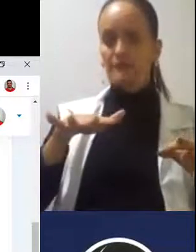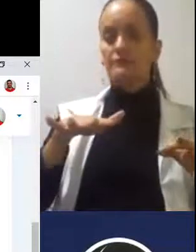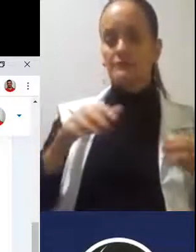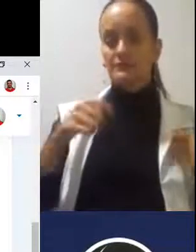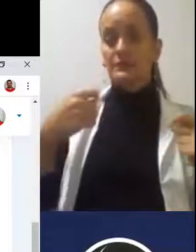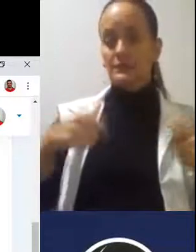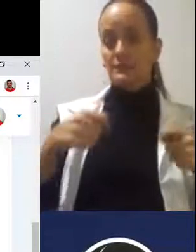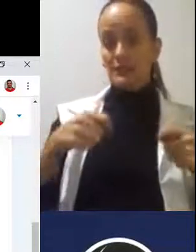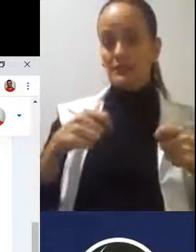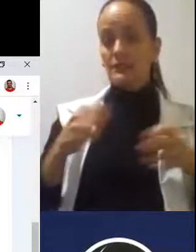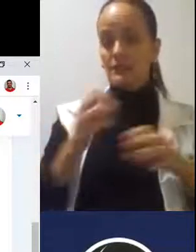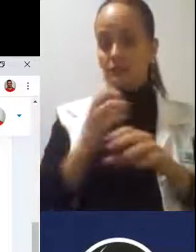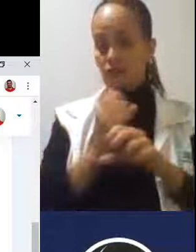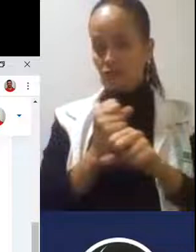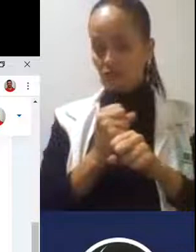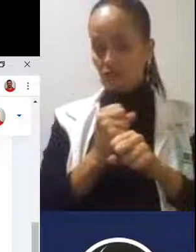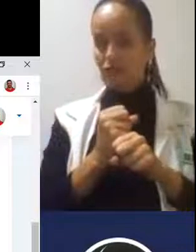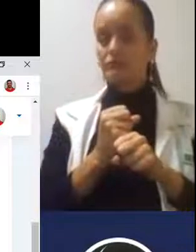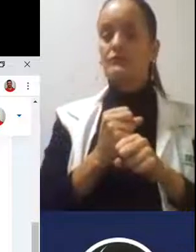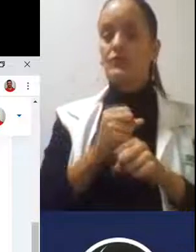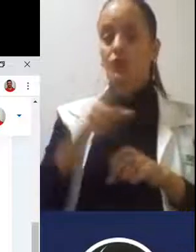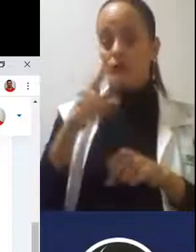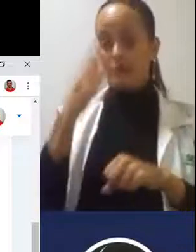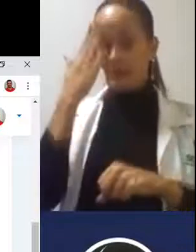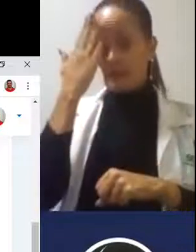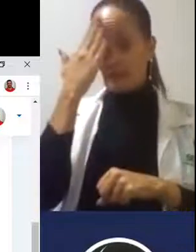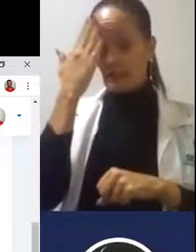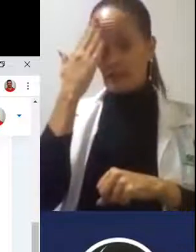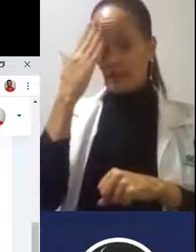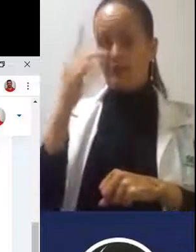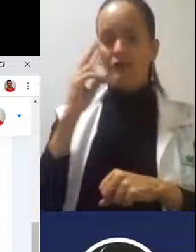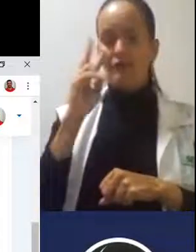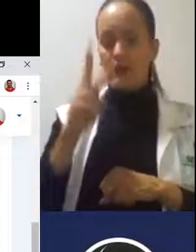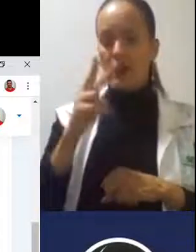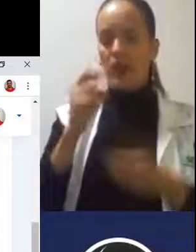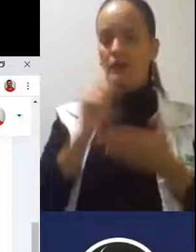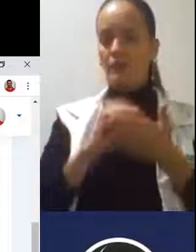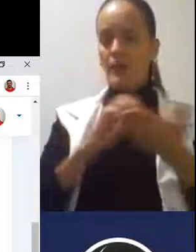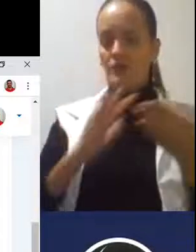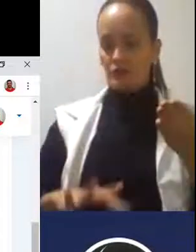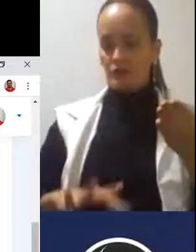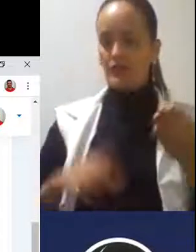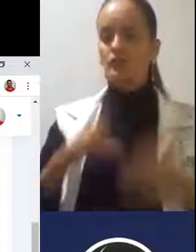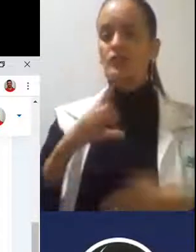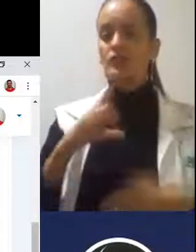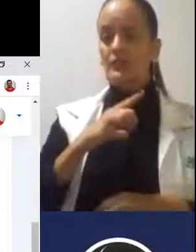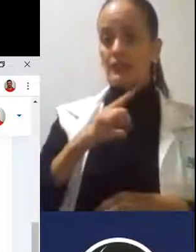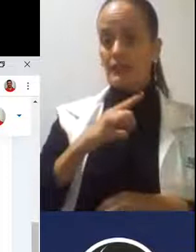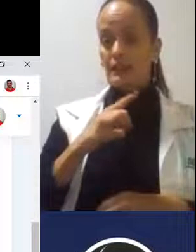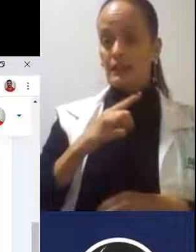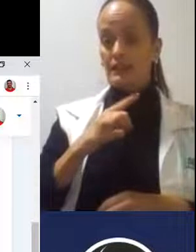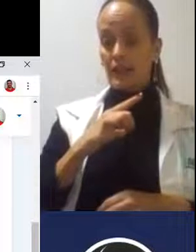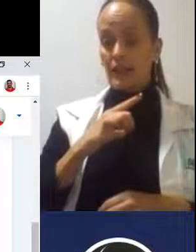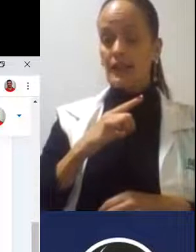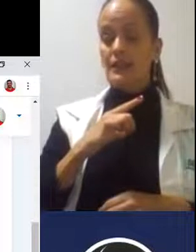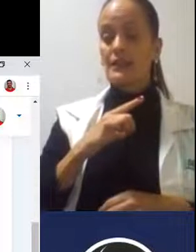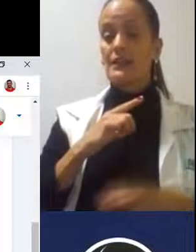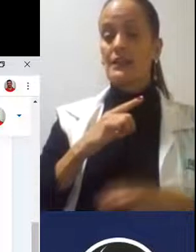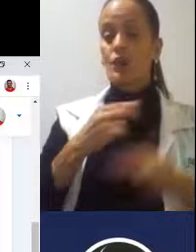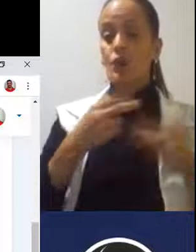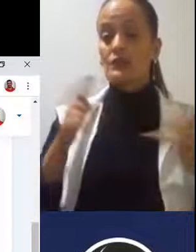lá no exemplo, né, na situação de aprendizagem, nós temos um cabo de 6 milímetros e outro cabo de 10 milímetros. Então, essa bitola vai interferir,